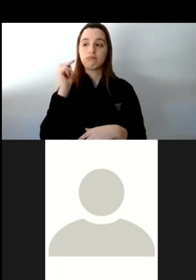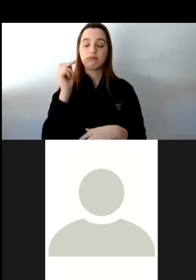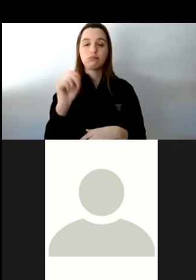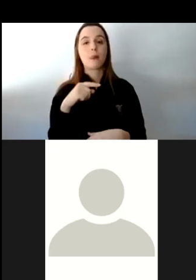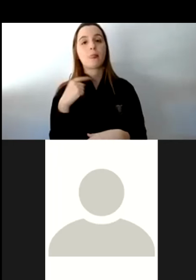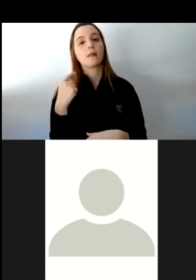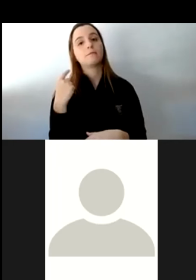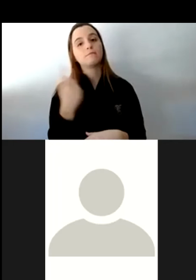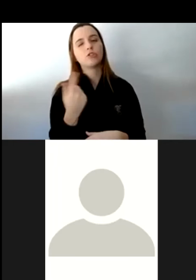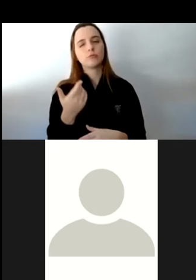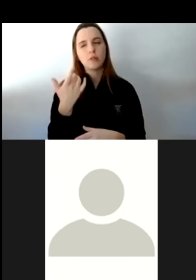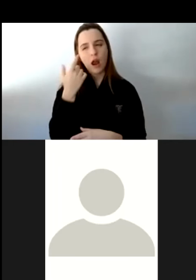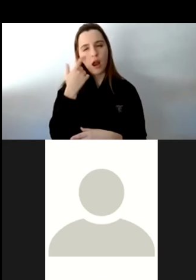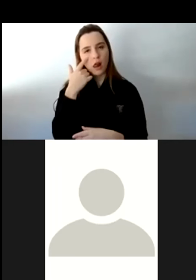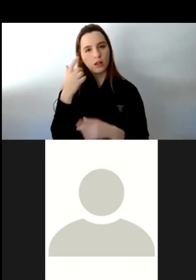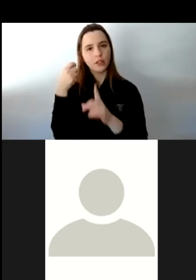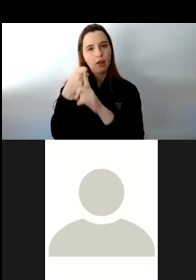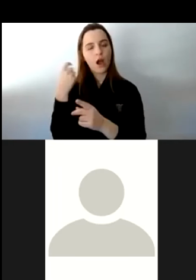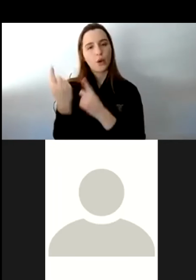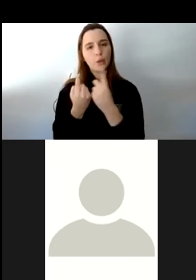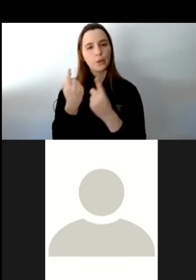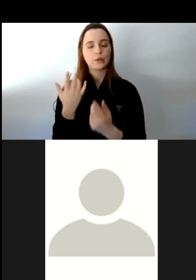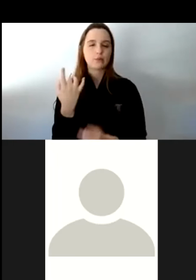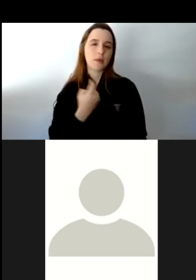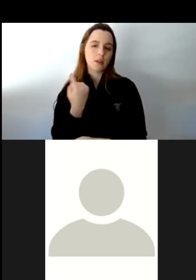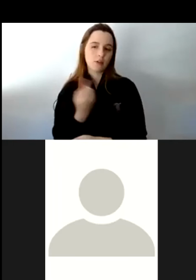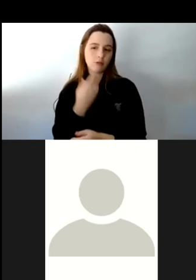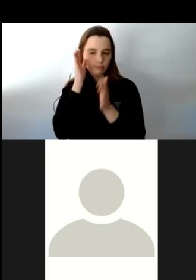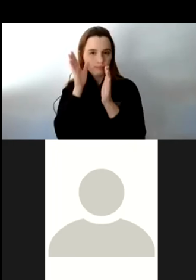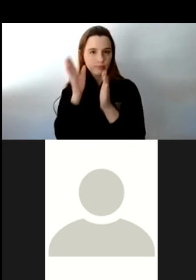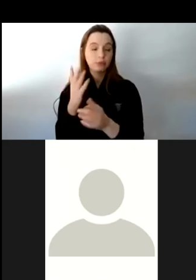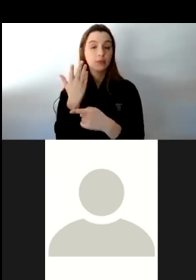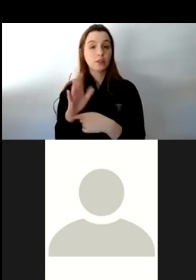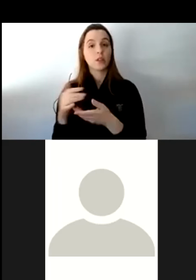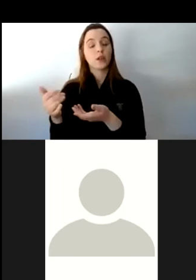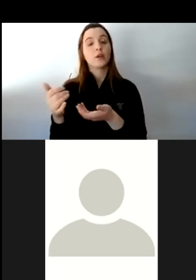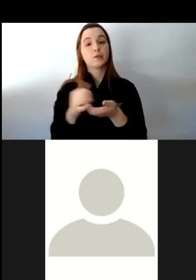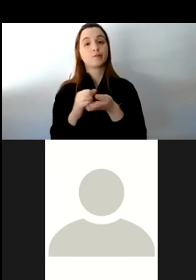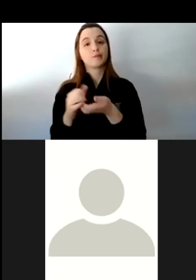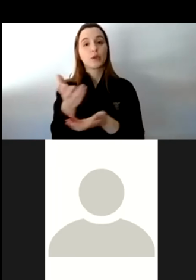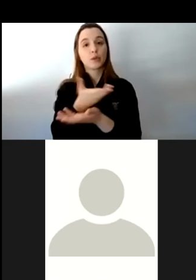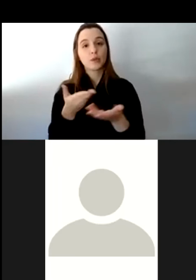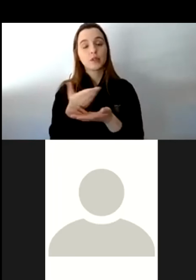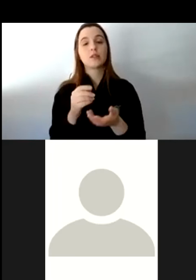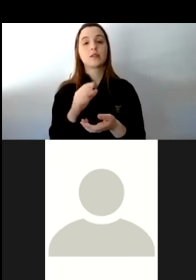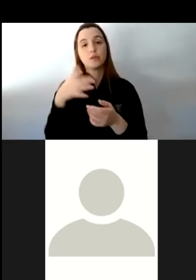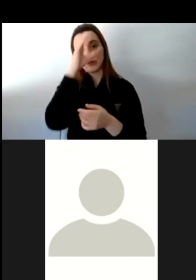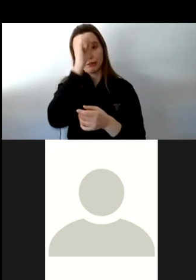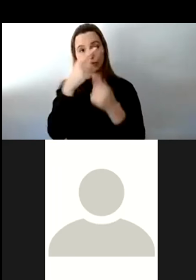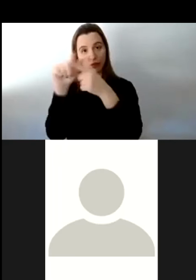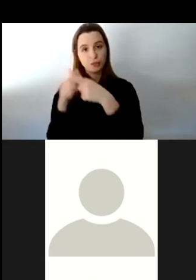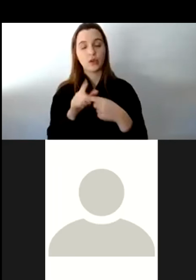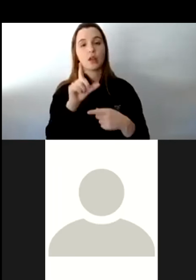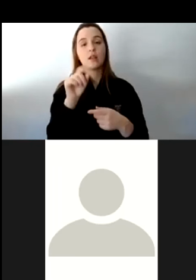anos, identificamos alguns desafios nos quais teremos que nos focar, como a cooperação interministerial, o Registro